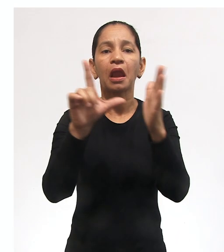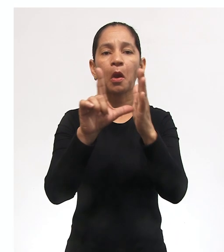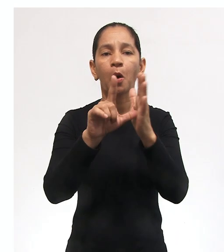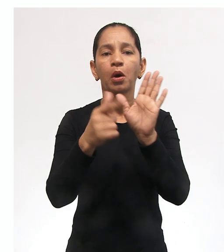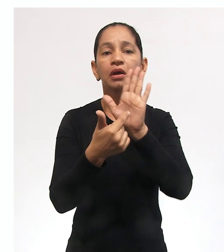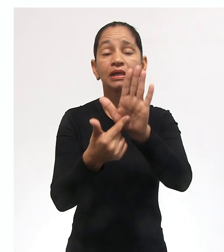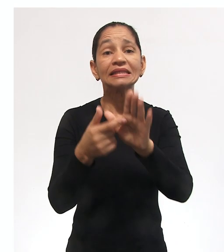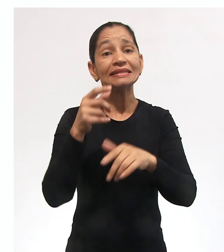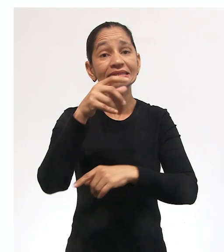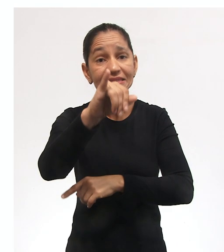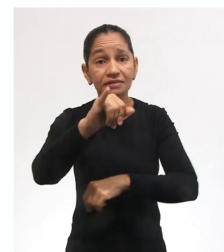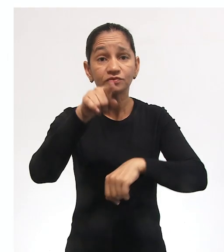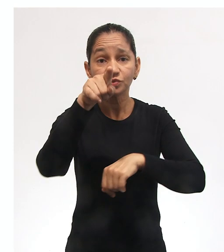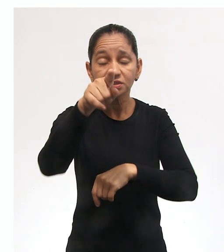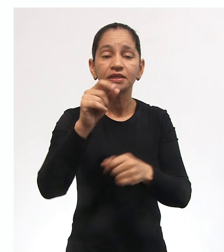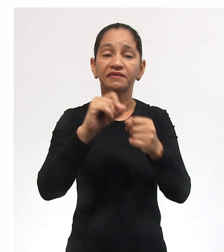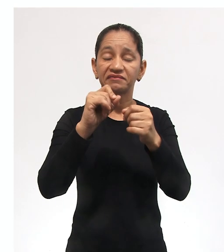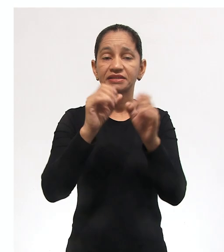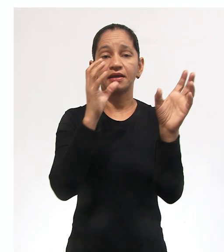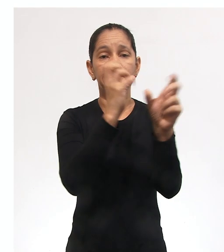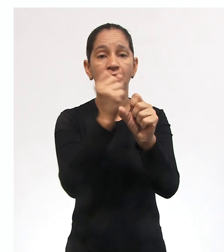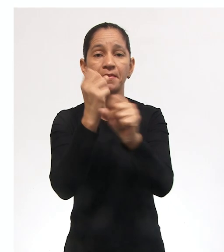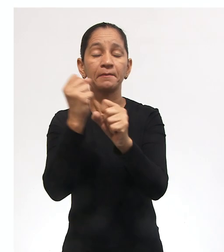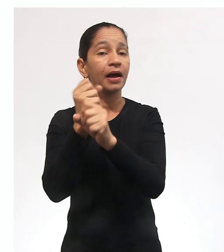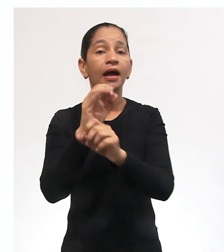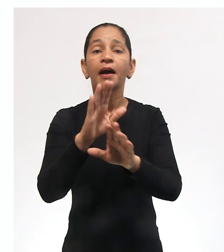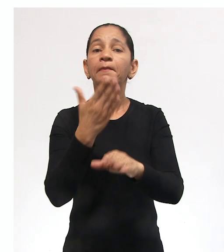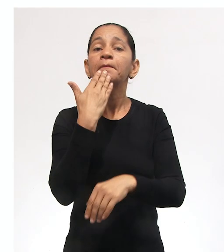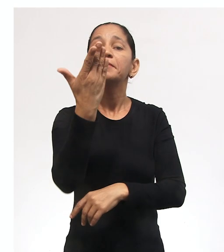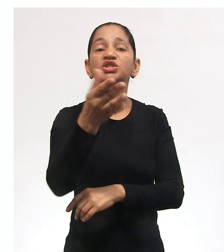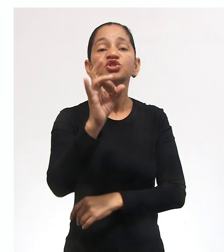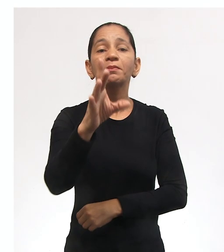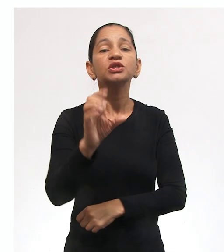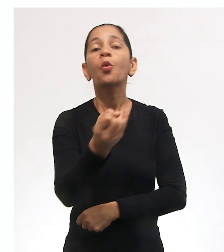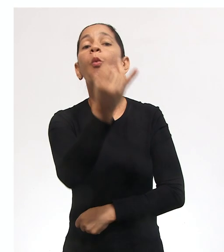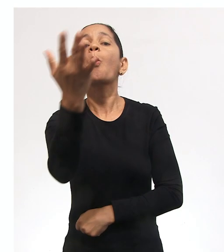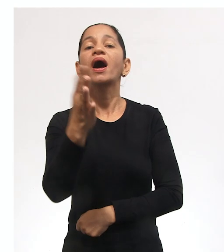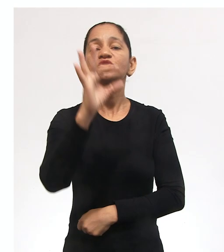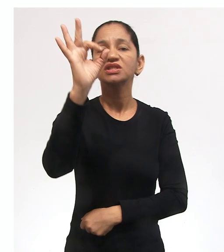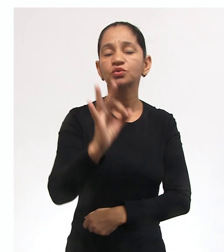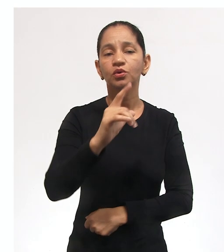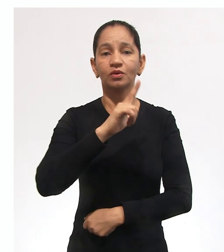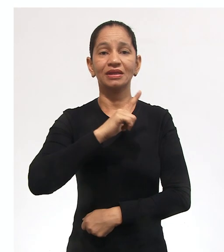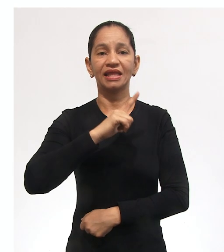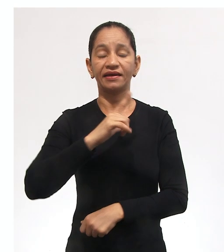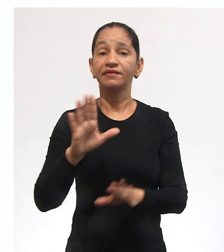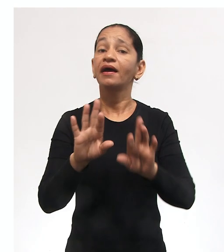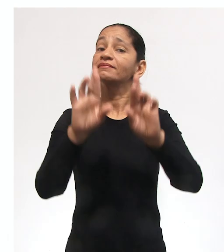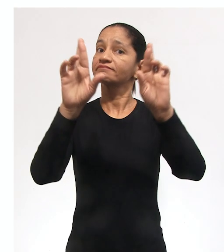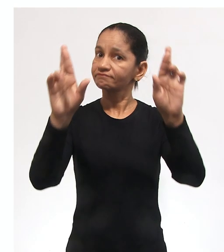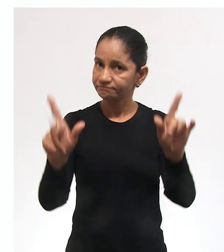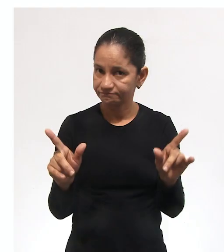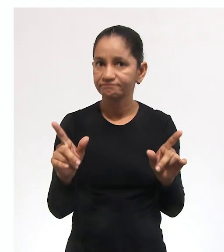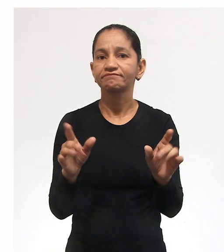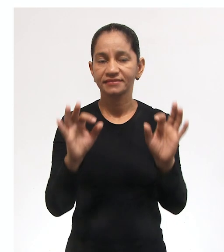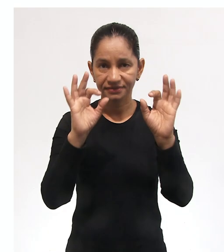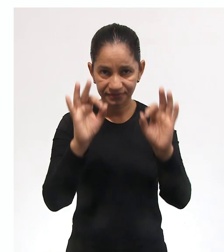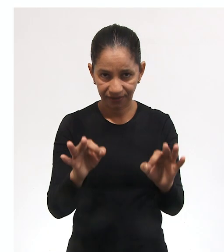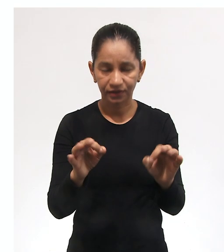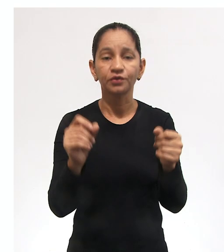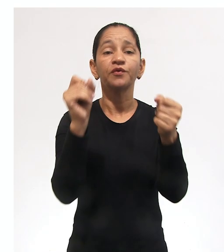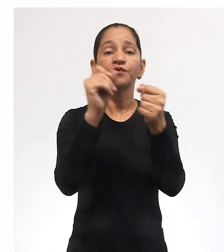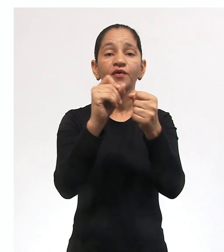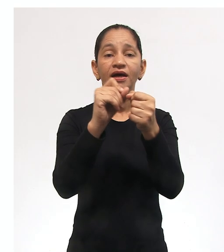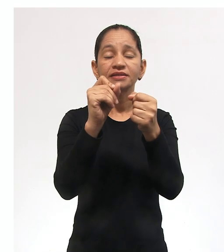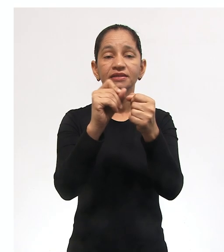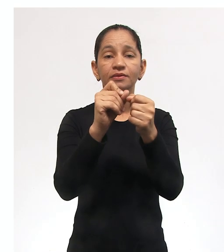a situação pedir que você diga só quanto que ele vai ganhar de aumento ou quanto que ele vai ter de desconto, aí